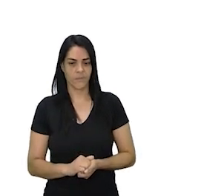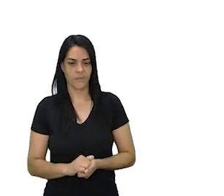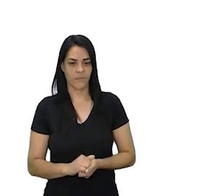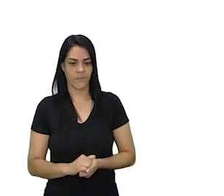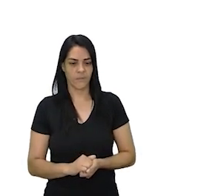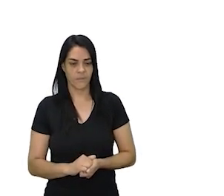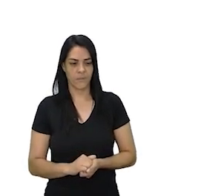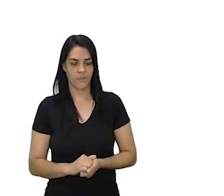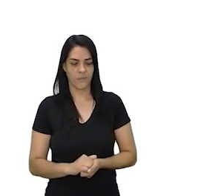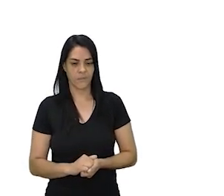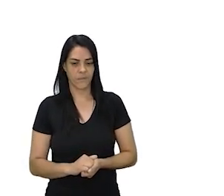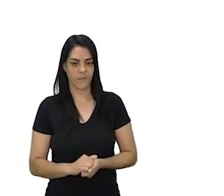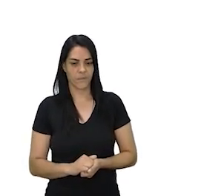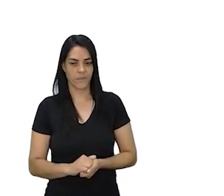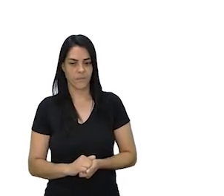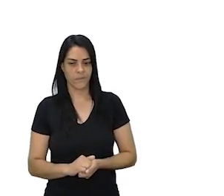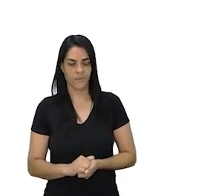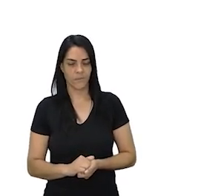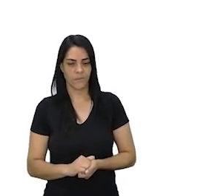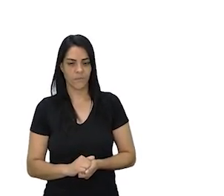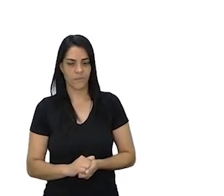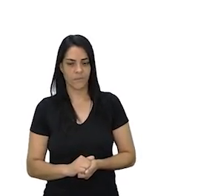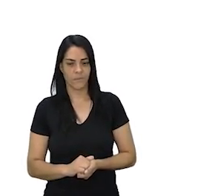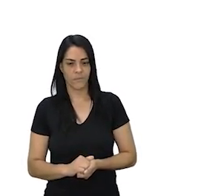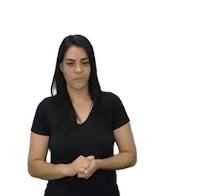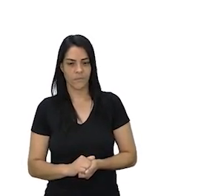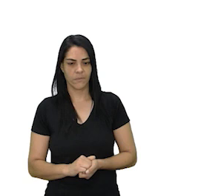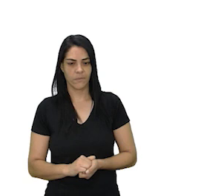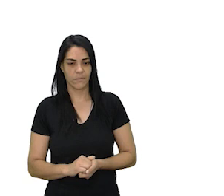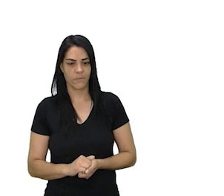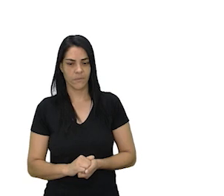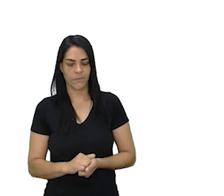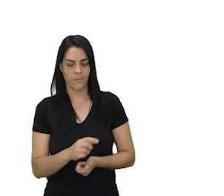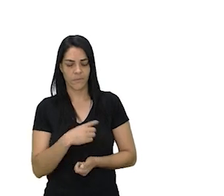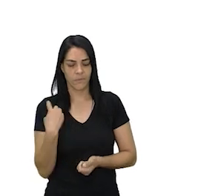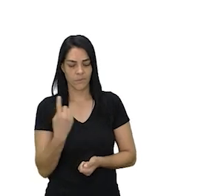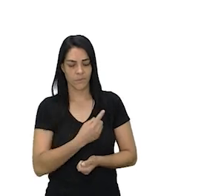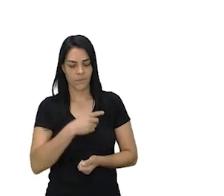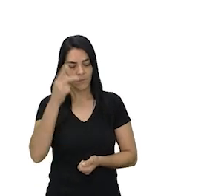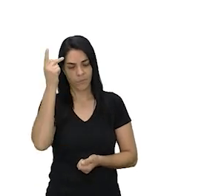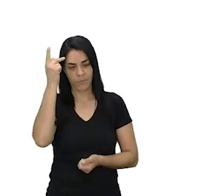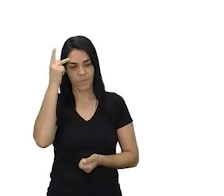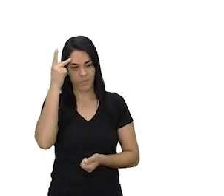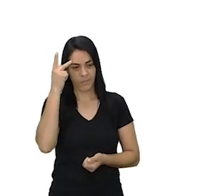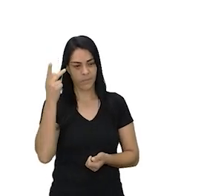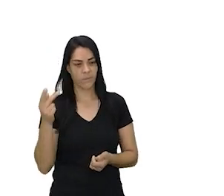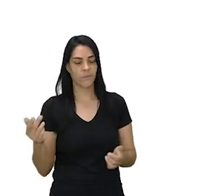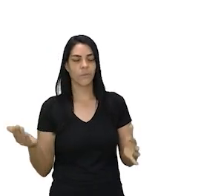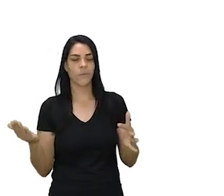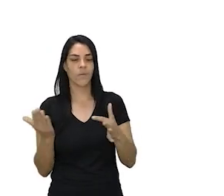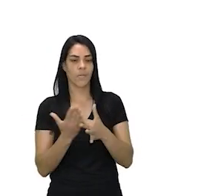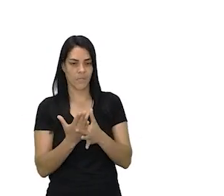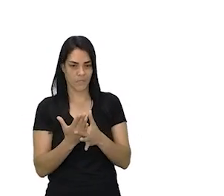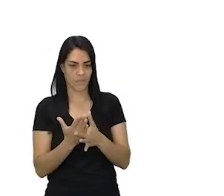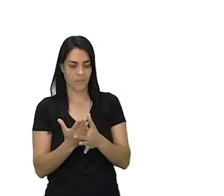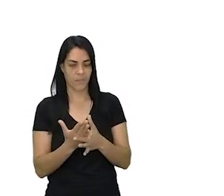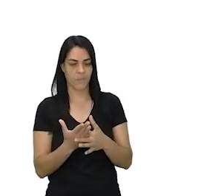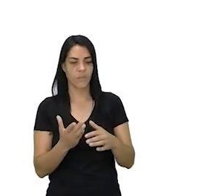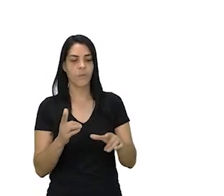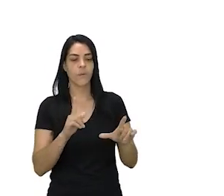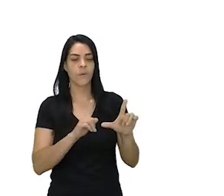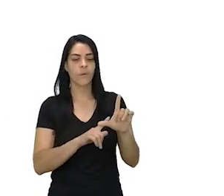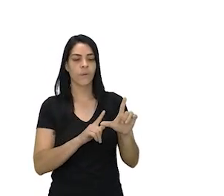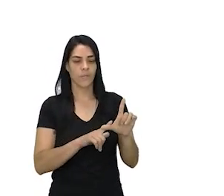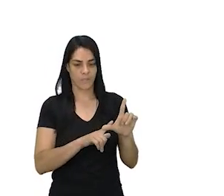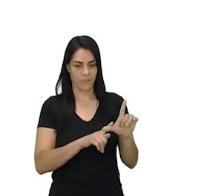entre as minhas, na verdade, os nossos pensamentos entre o letramento e o letramento matemático. O que eles